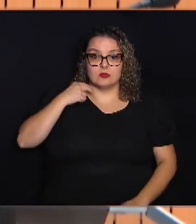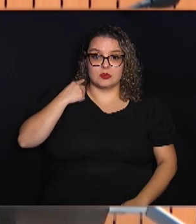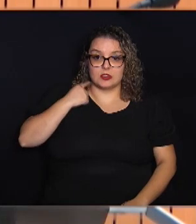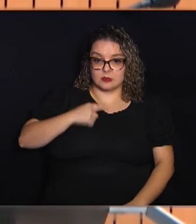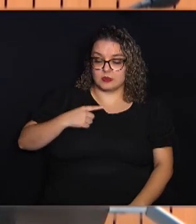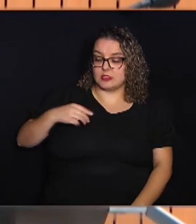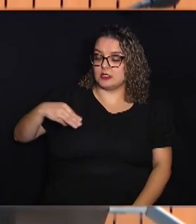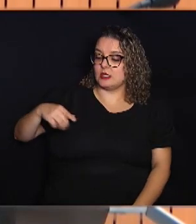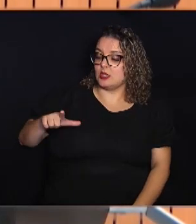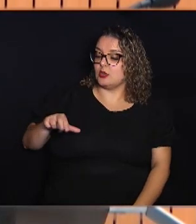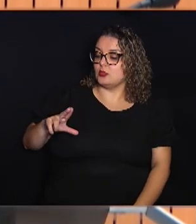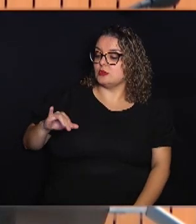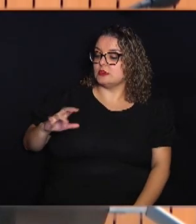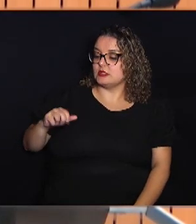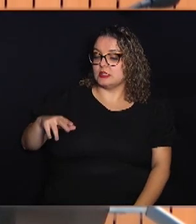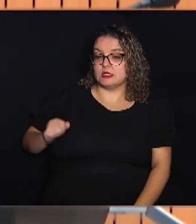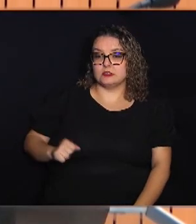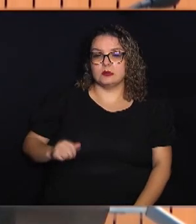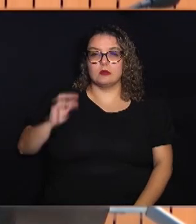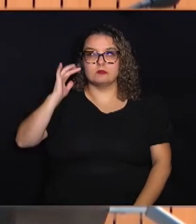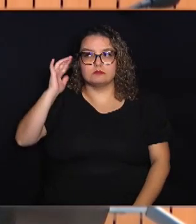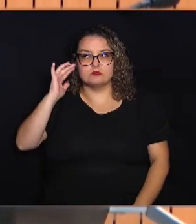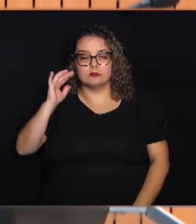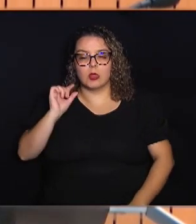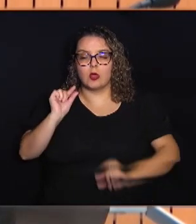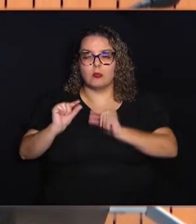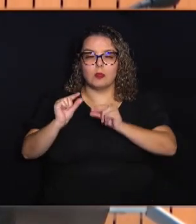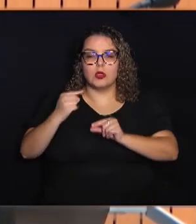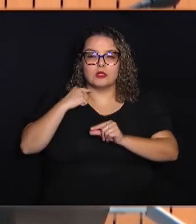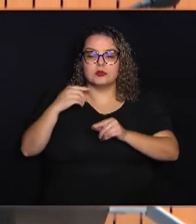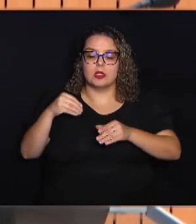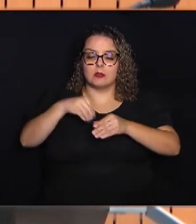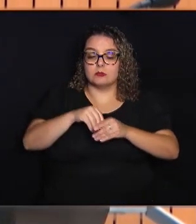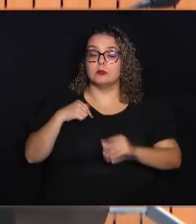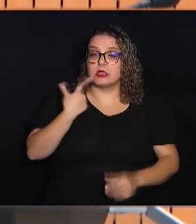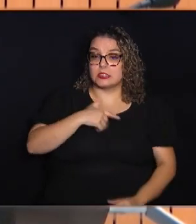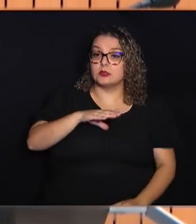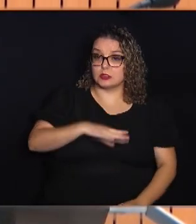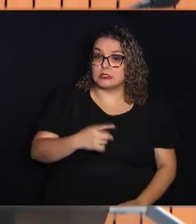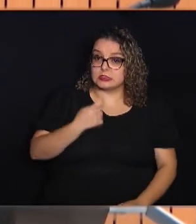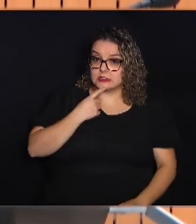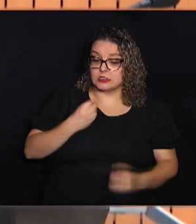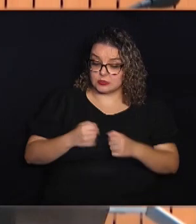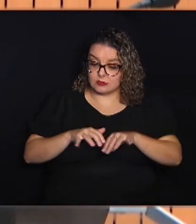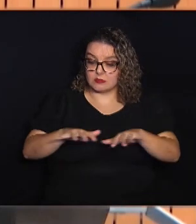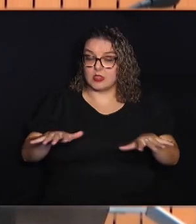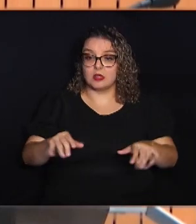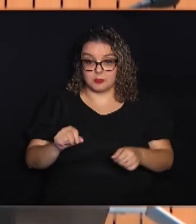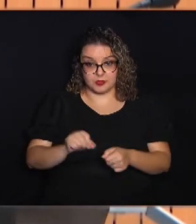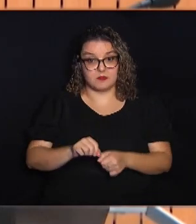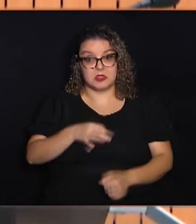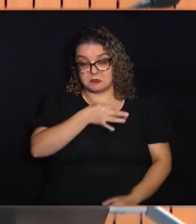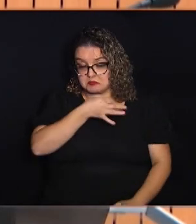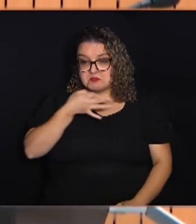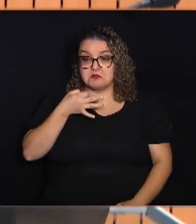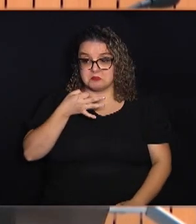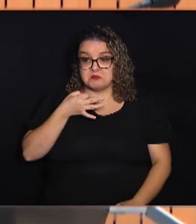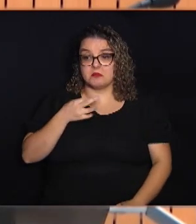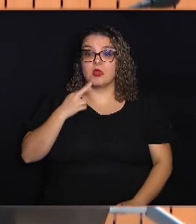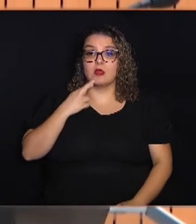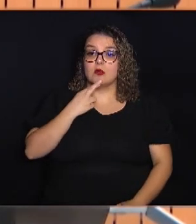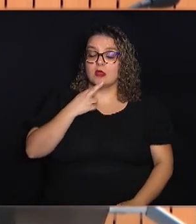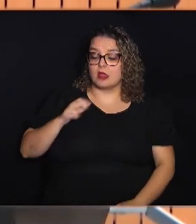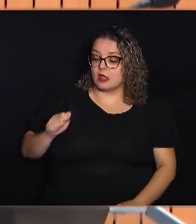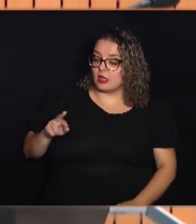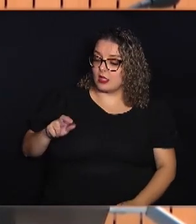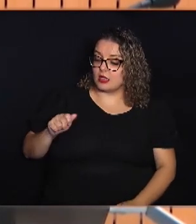que carregava com si o sonho de trazer um pouco de Minas para a nossa cidade, o que fez com maestria. O restaurante Araxá